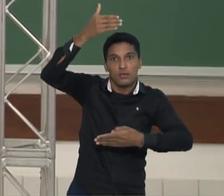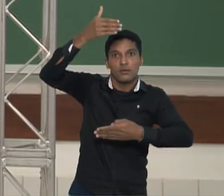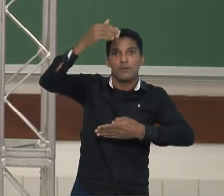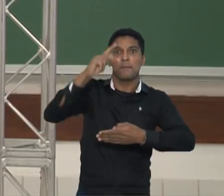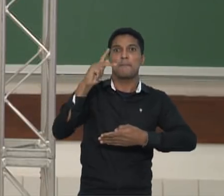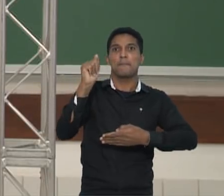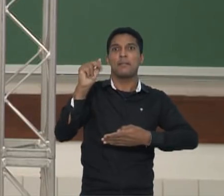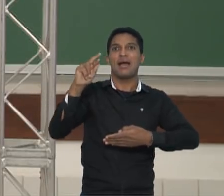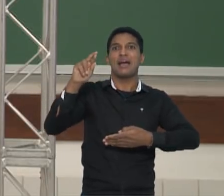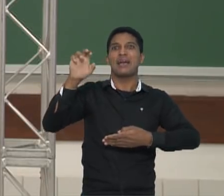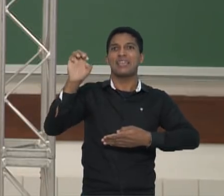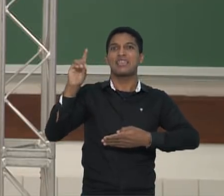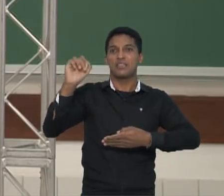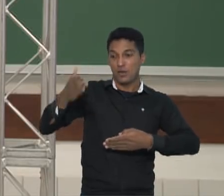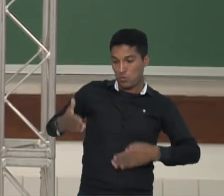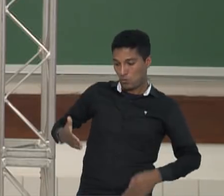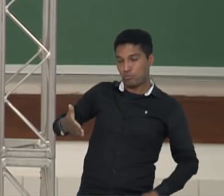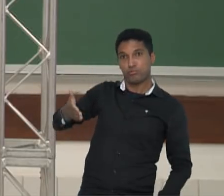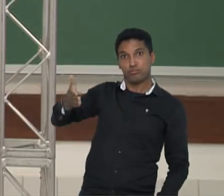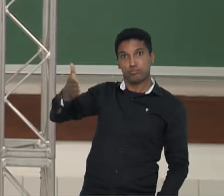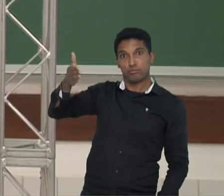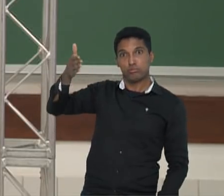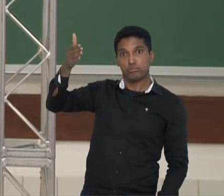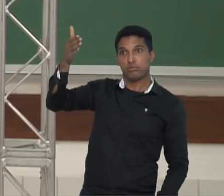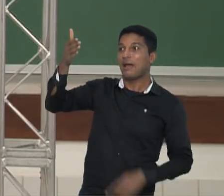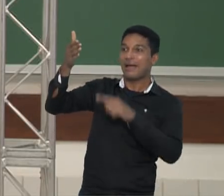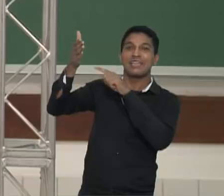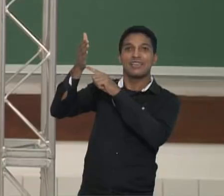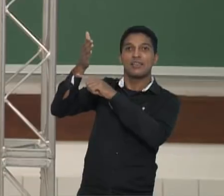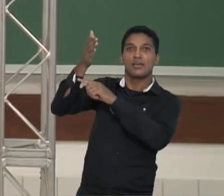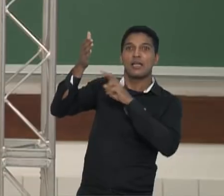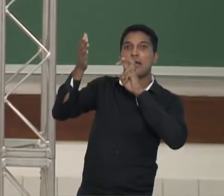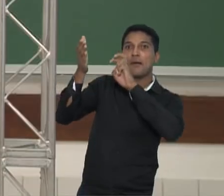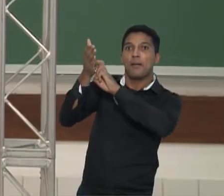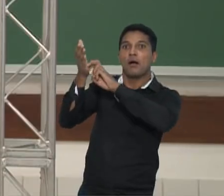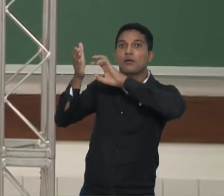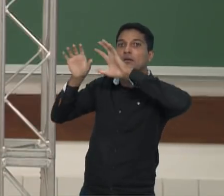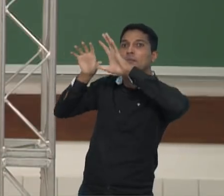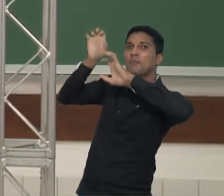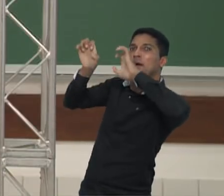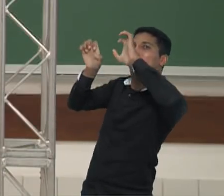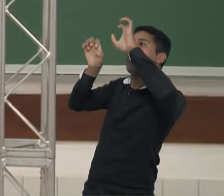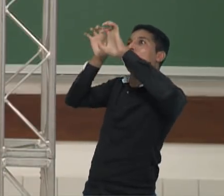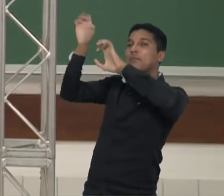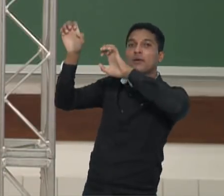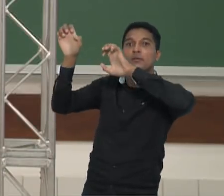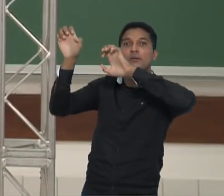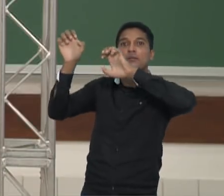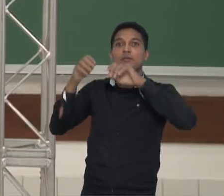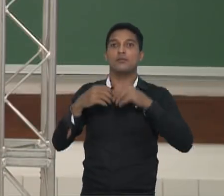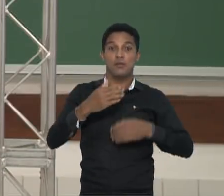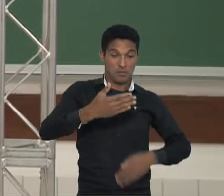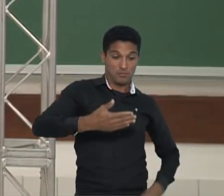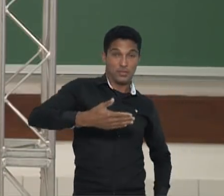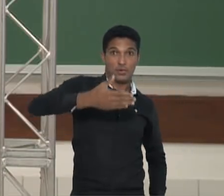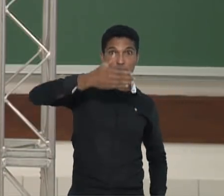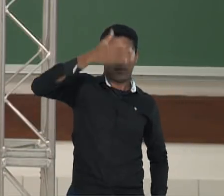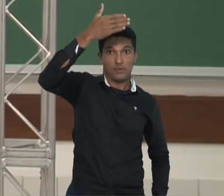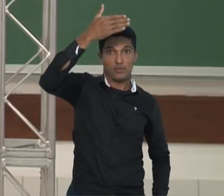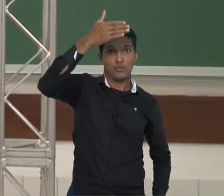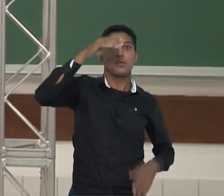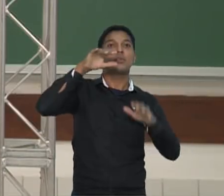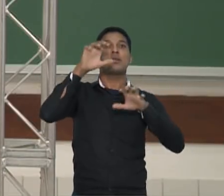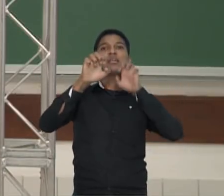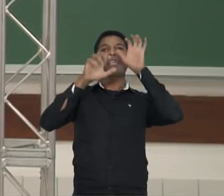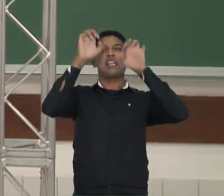Conta a história que um ucraniano, num inverno muito rigoroso, como não podia